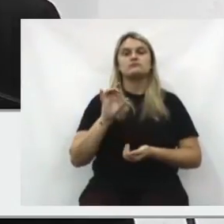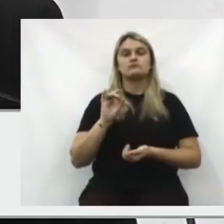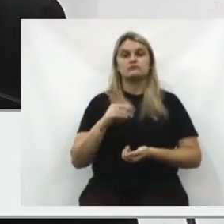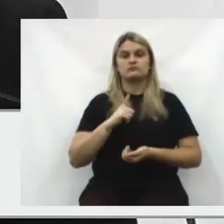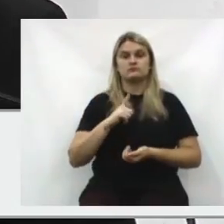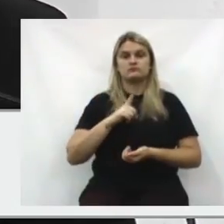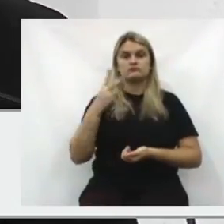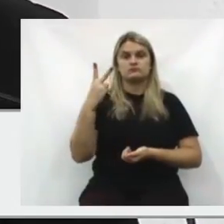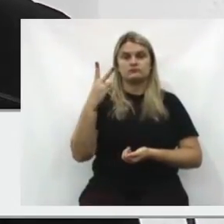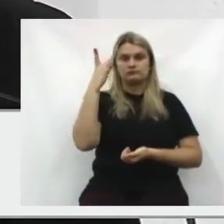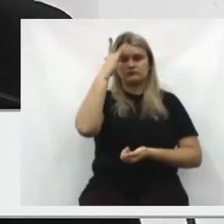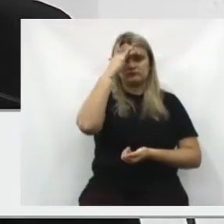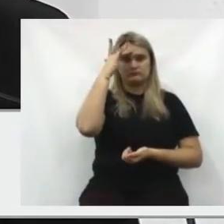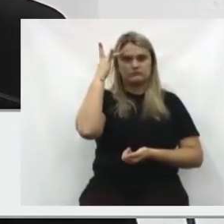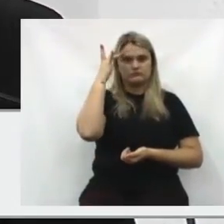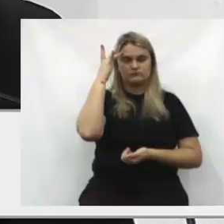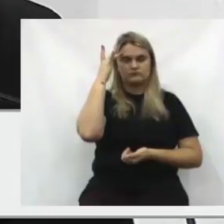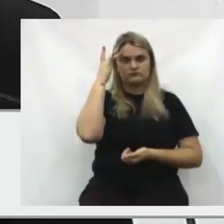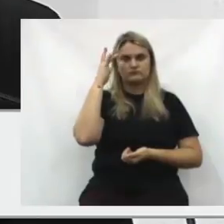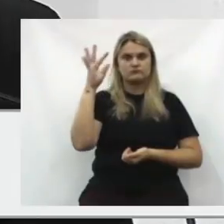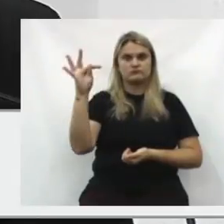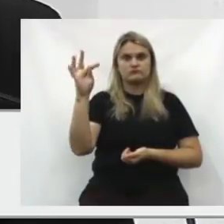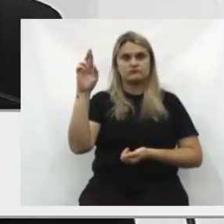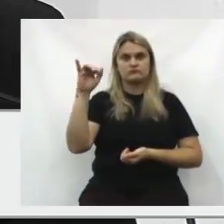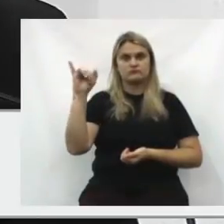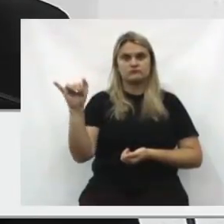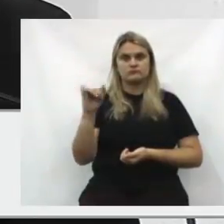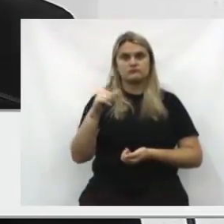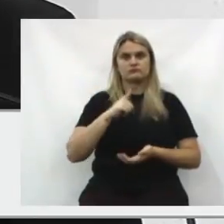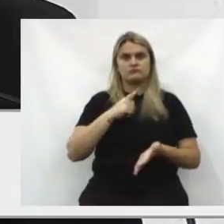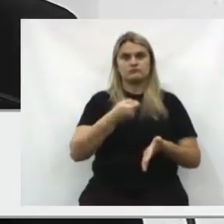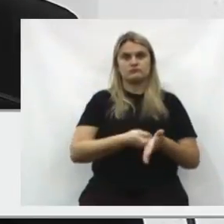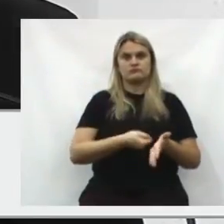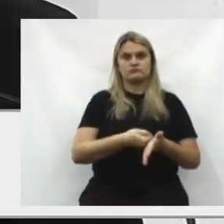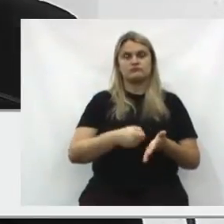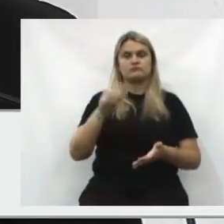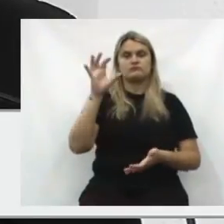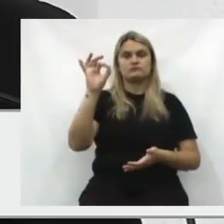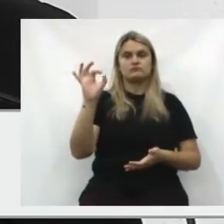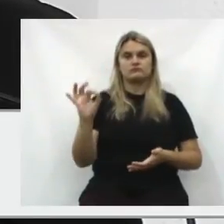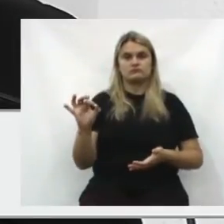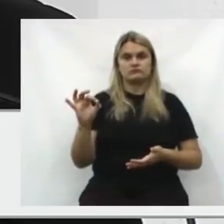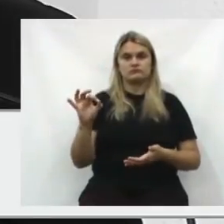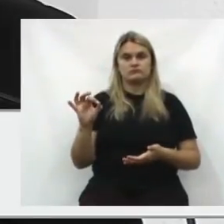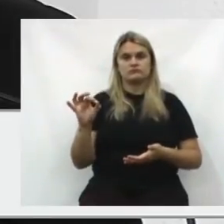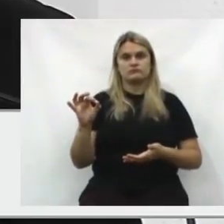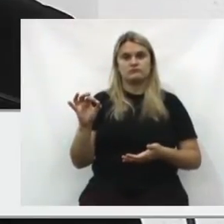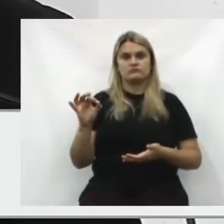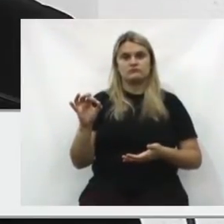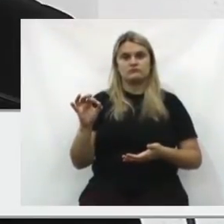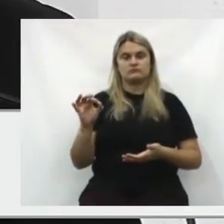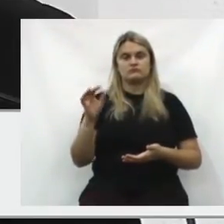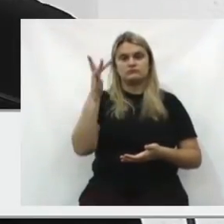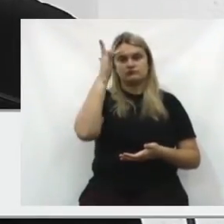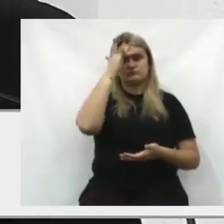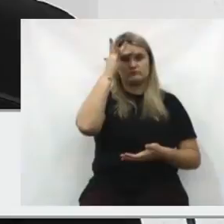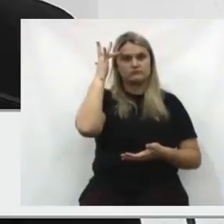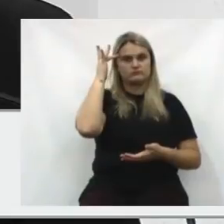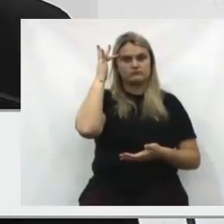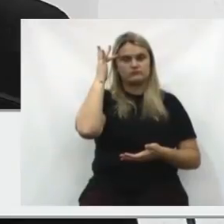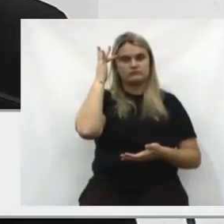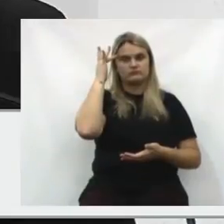função. Sobra-nos, então, 2 pessoas. E o Tribunal de Contas está cobrando um percentual